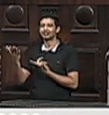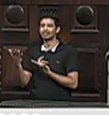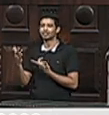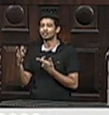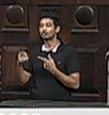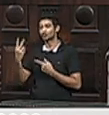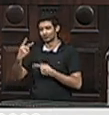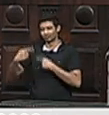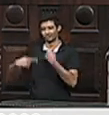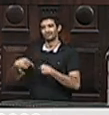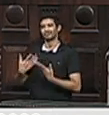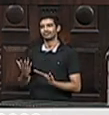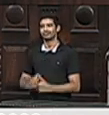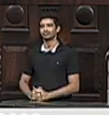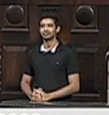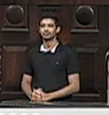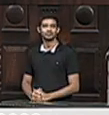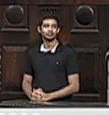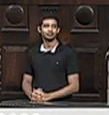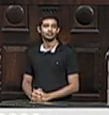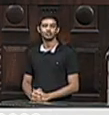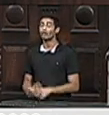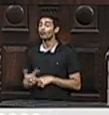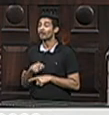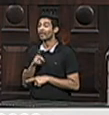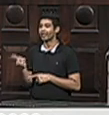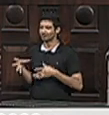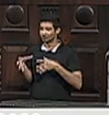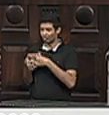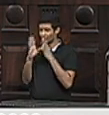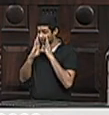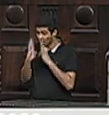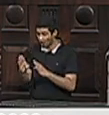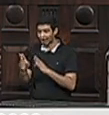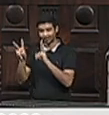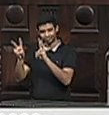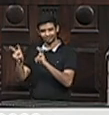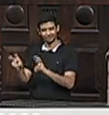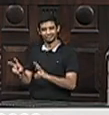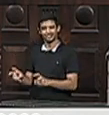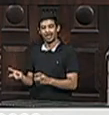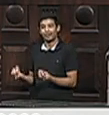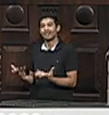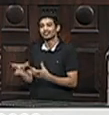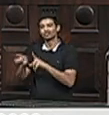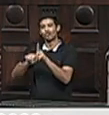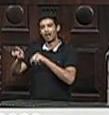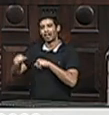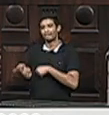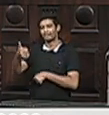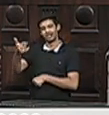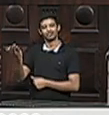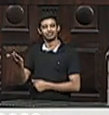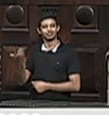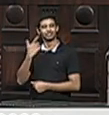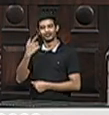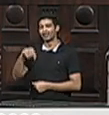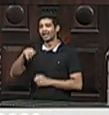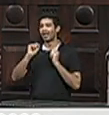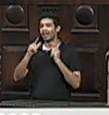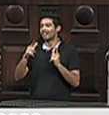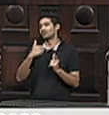não deve ser um deputado indicado pelo presidente da mesa diretora, e sim o presidente da comissão permanente